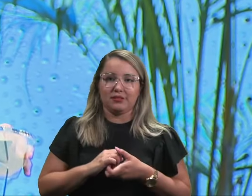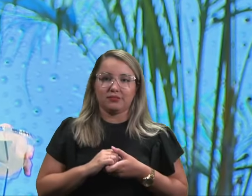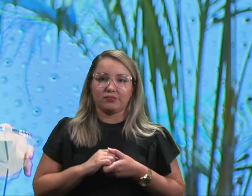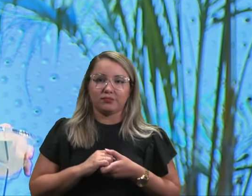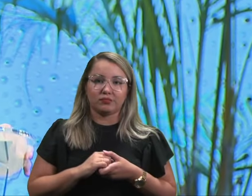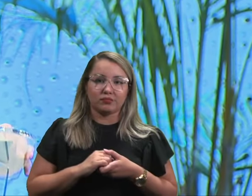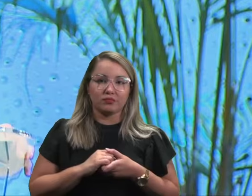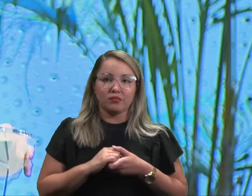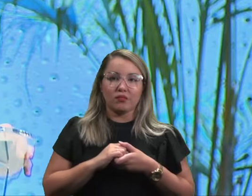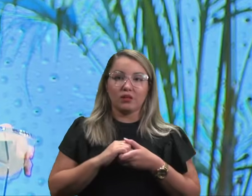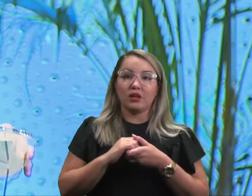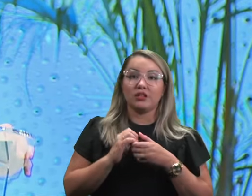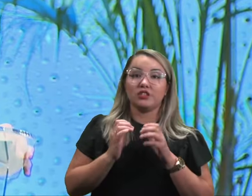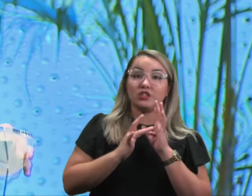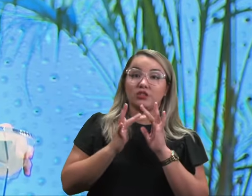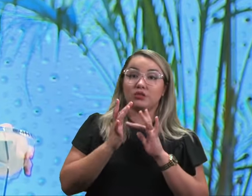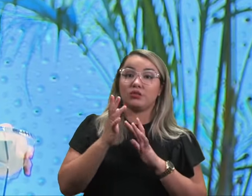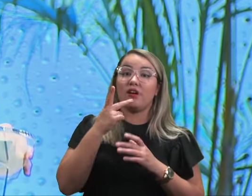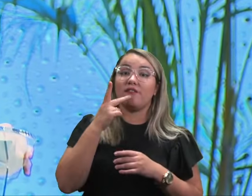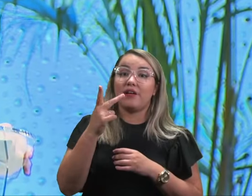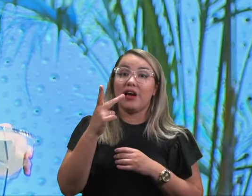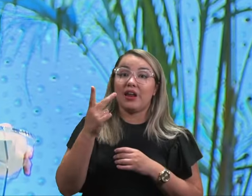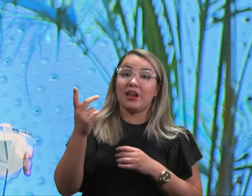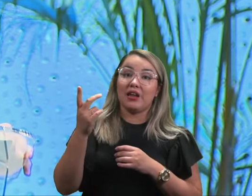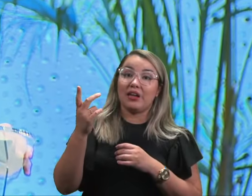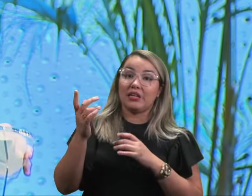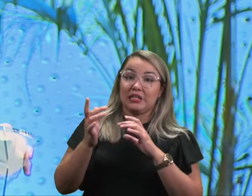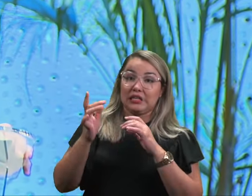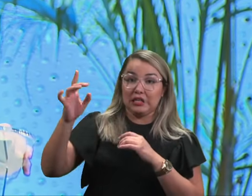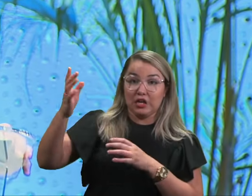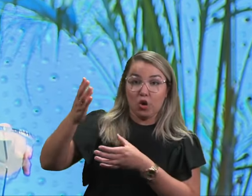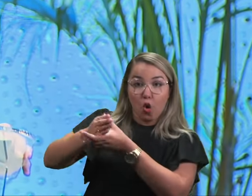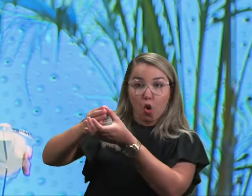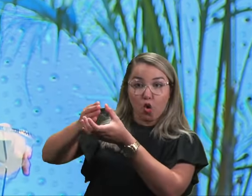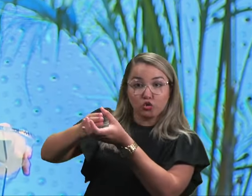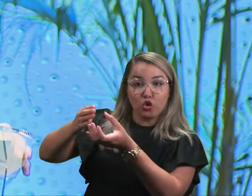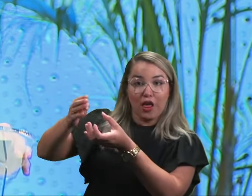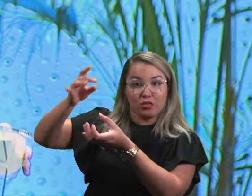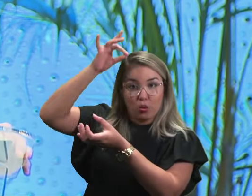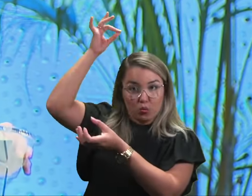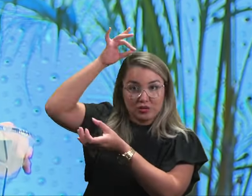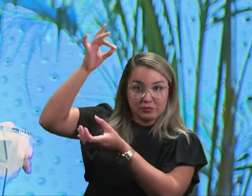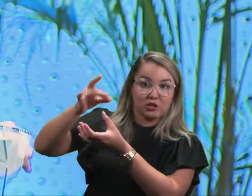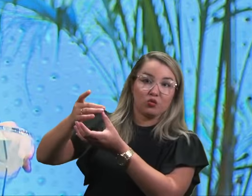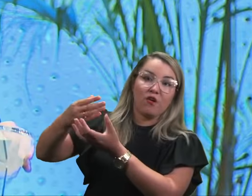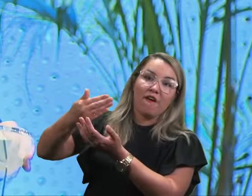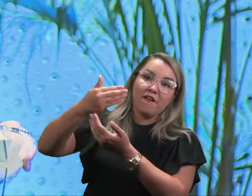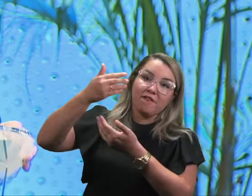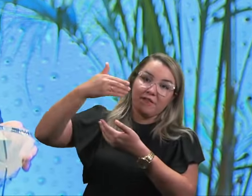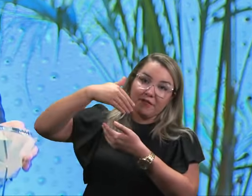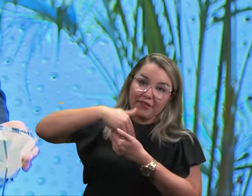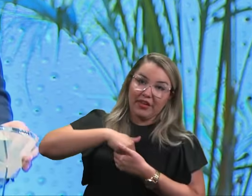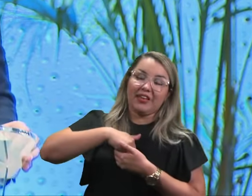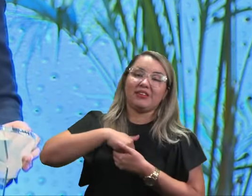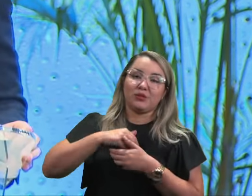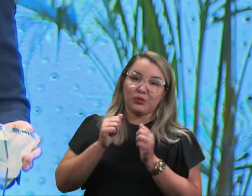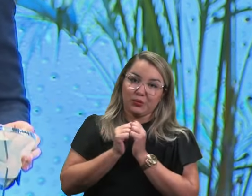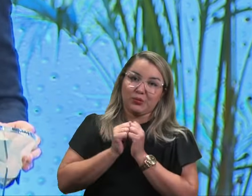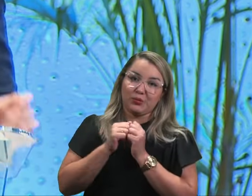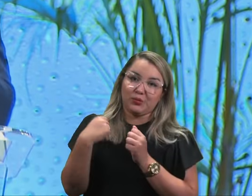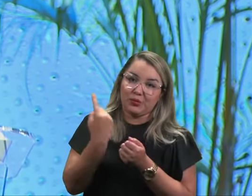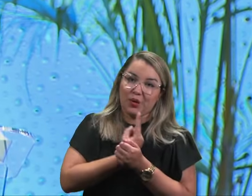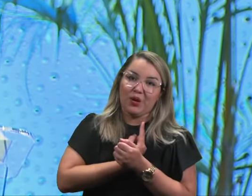E Jesus, então, Ele fala da vinda do Consolador. Ele diz ainda no versículo 20 a 21 do